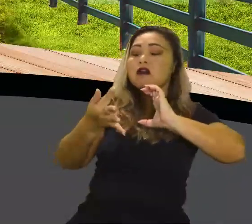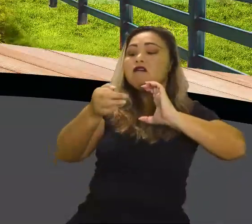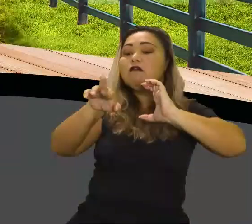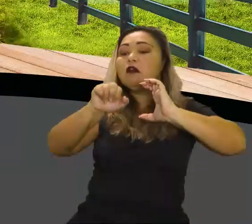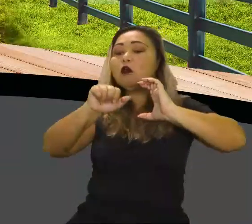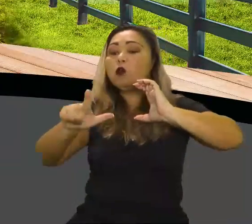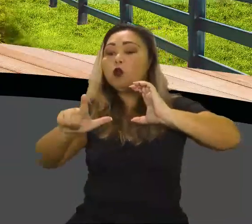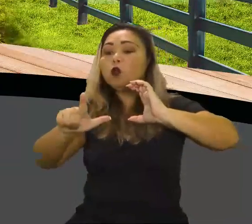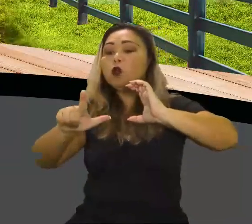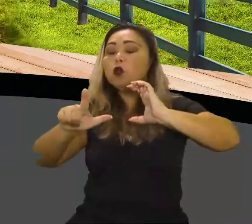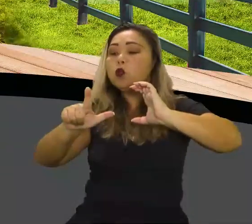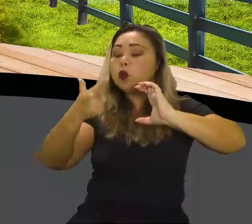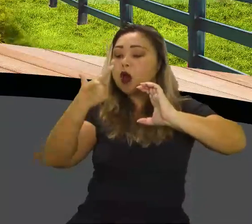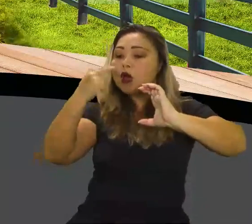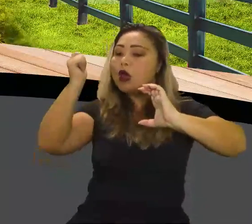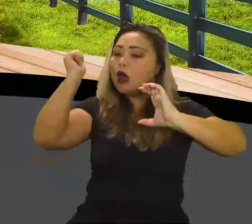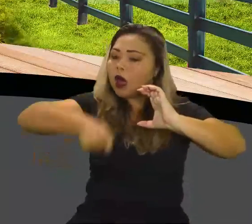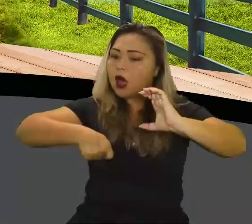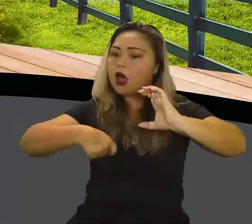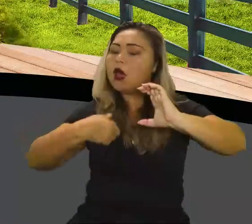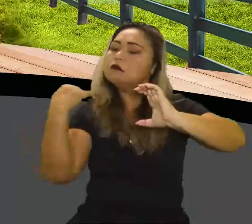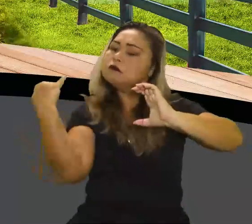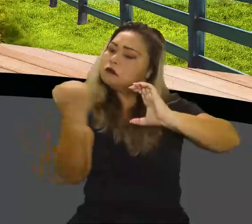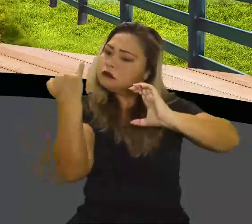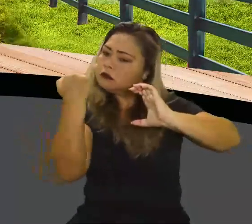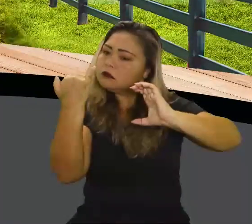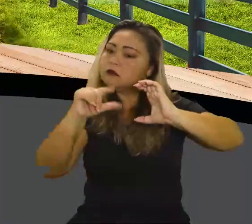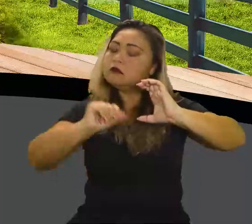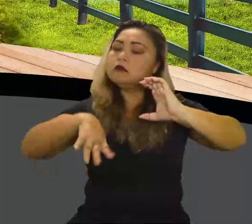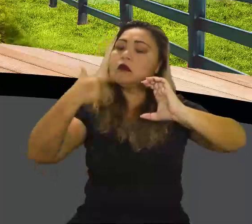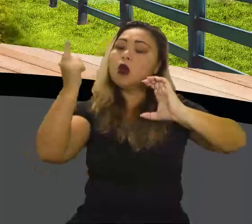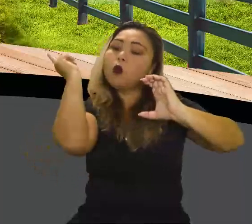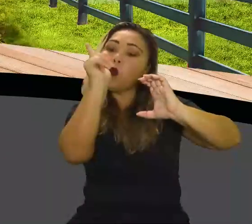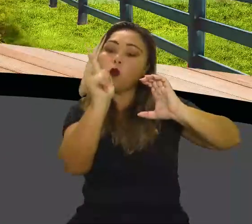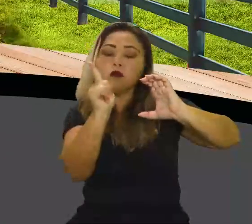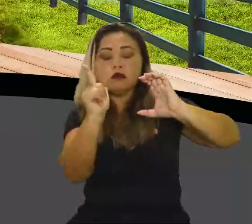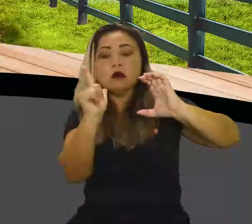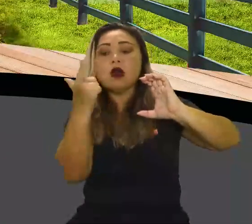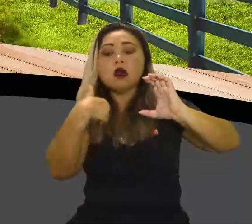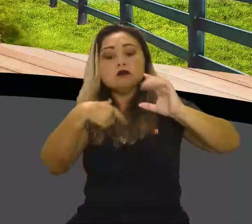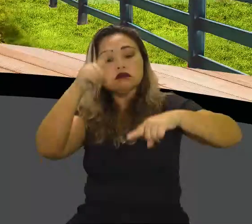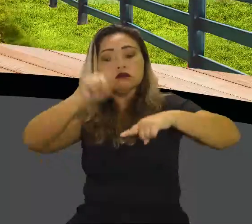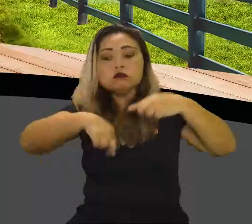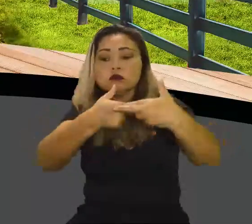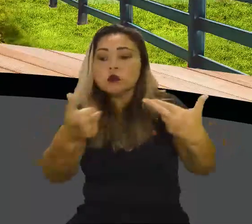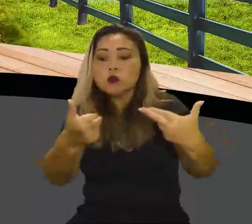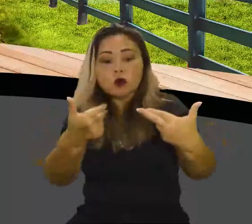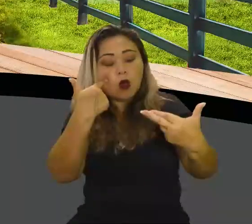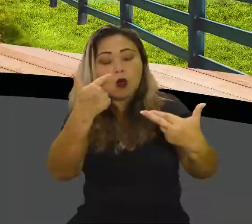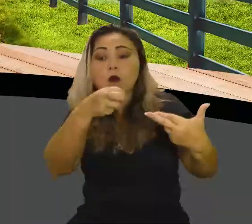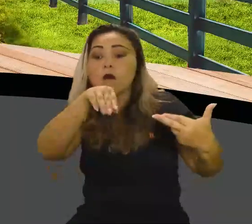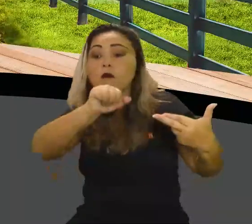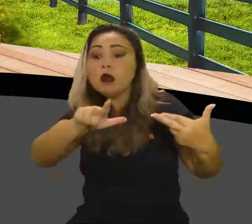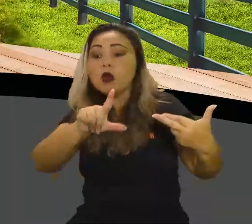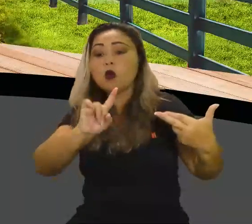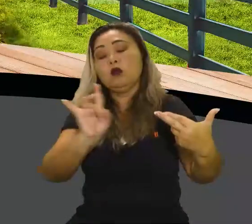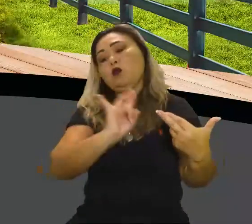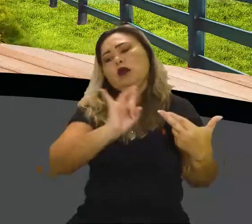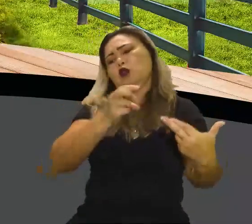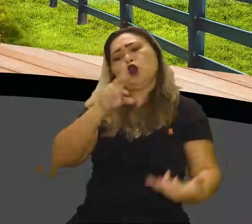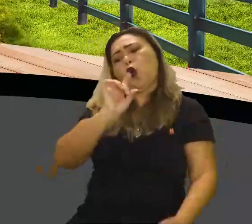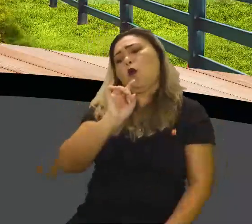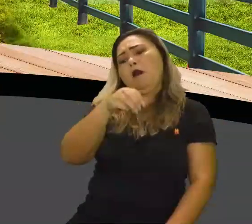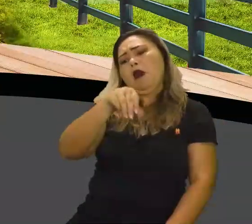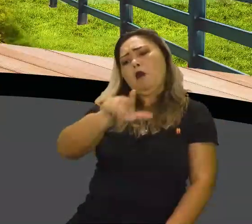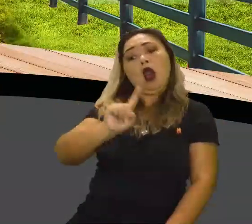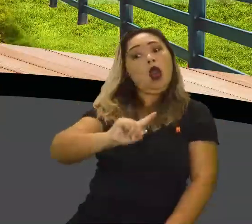florais que são requisitos primordiais para conseguirmos esse produto. Claro que não podemos falar que é só o mel.